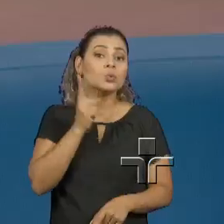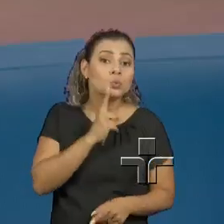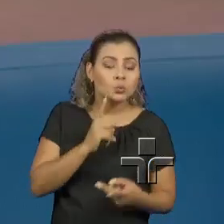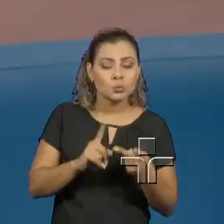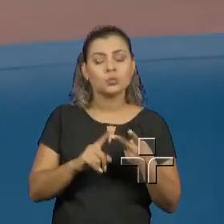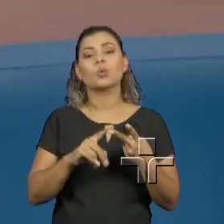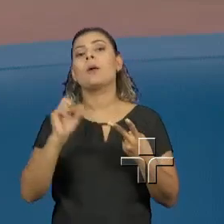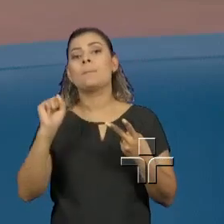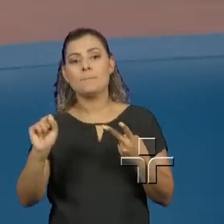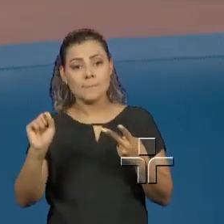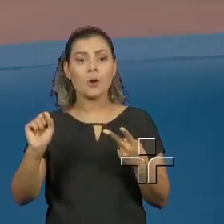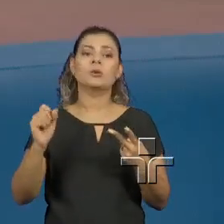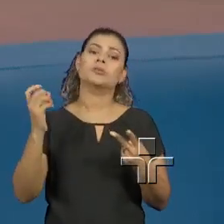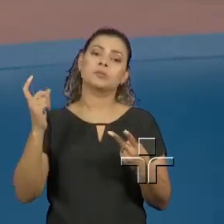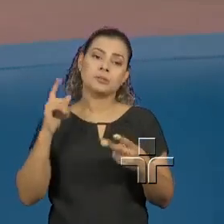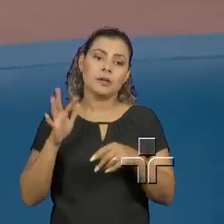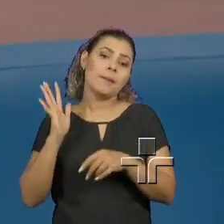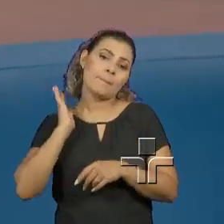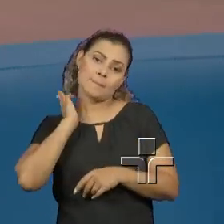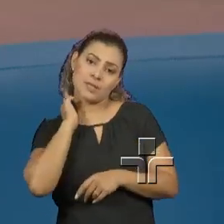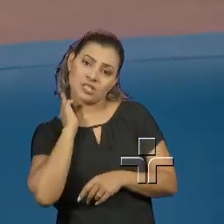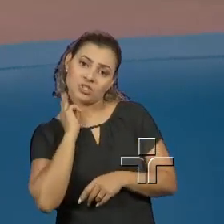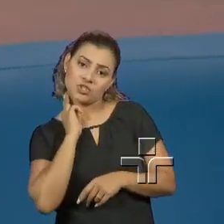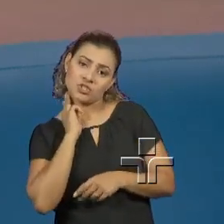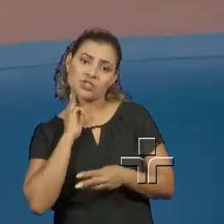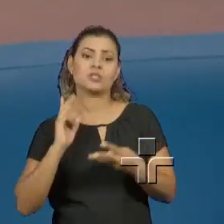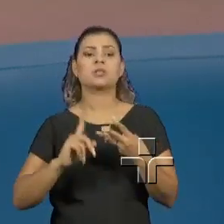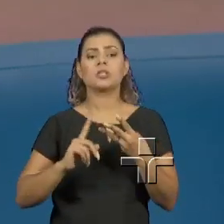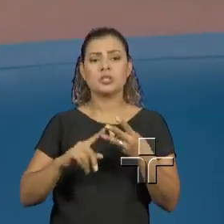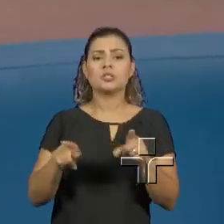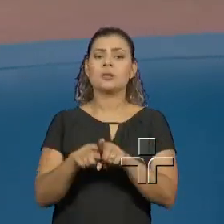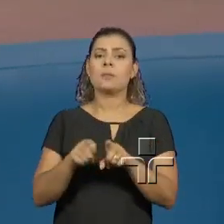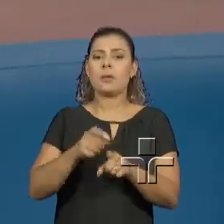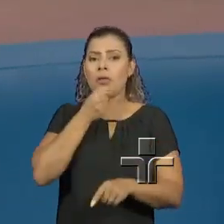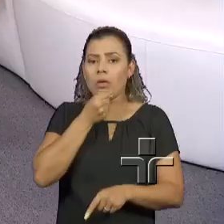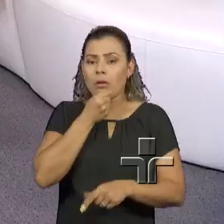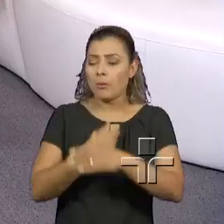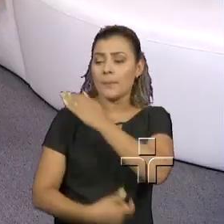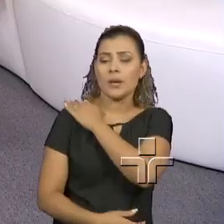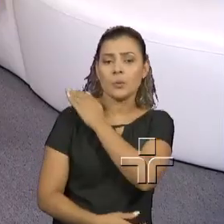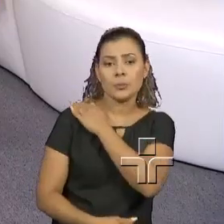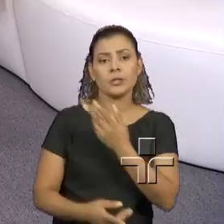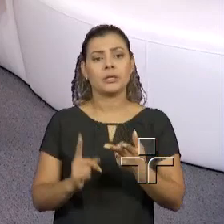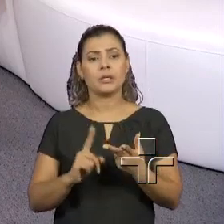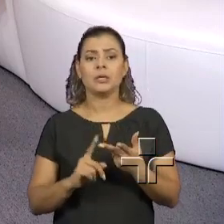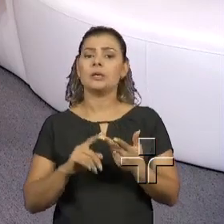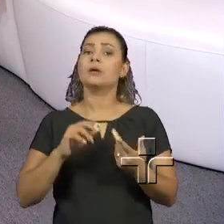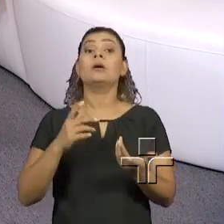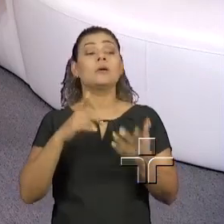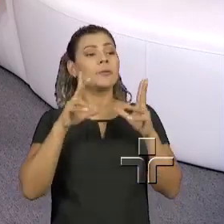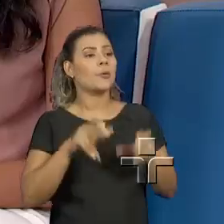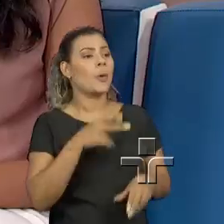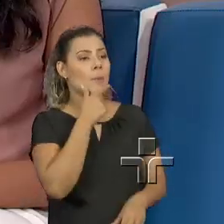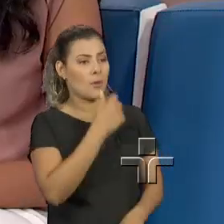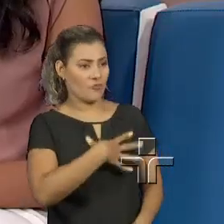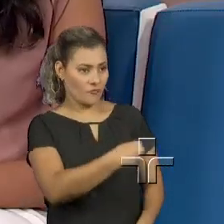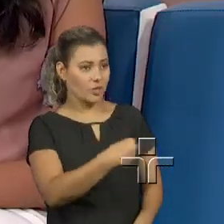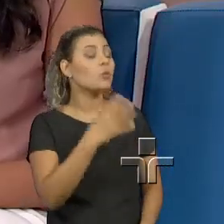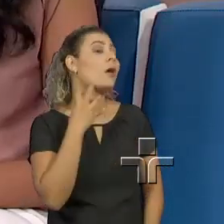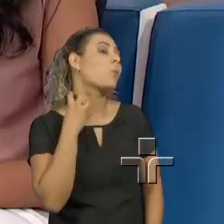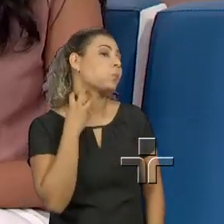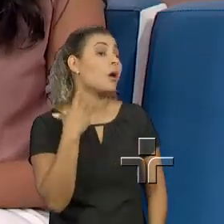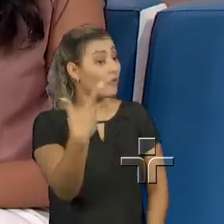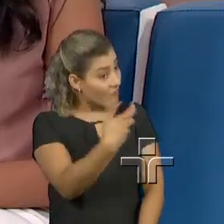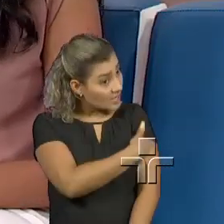dar meningite, pneumonia. Então, as sequelas do sarampo também são importantes. Estou falando isso porque, por exemplo, o cachumba, meu filho vacinado teve